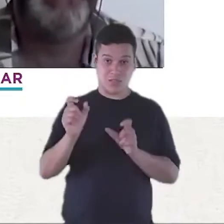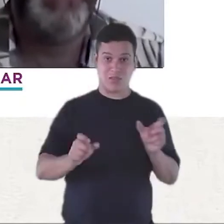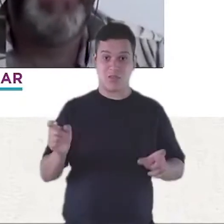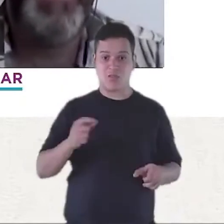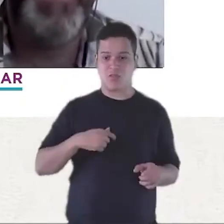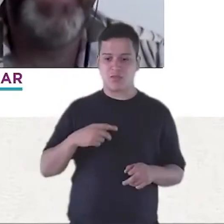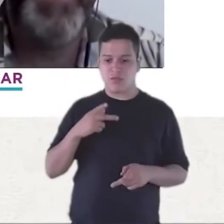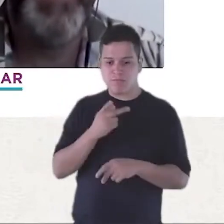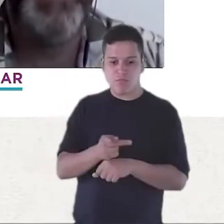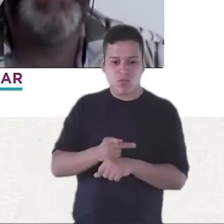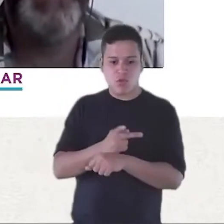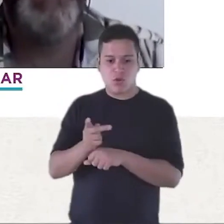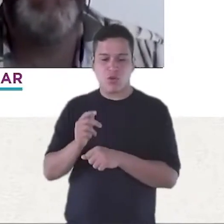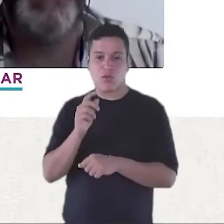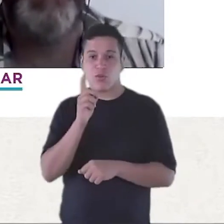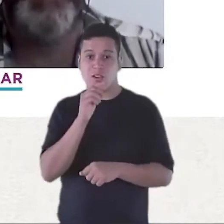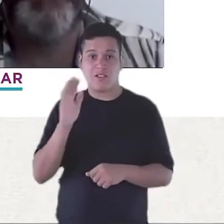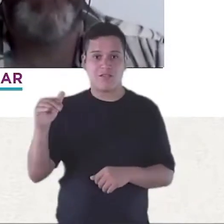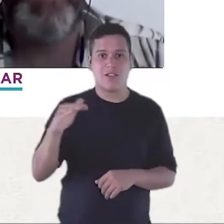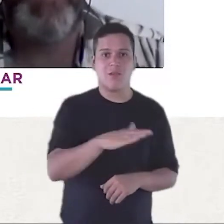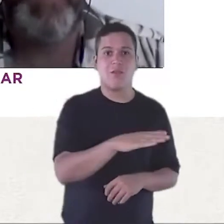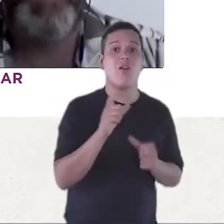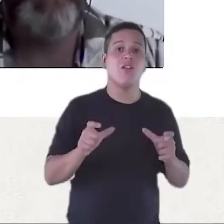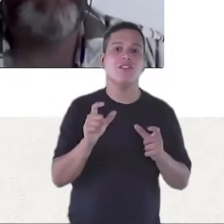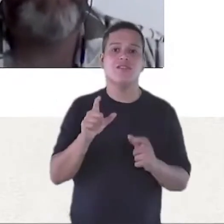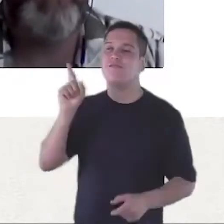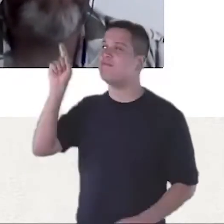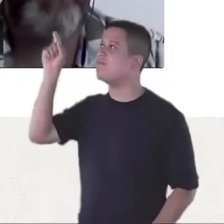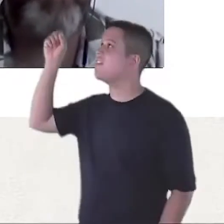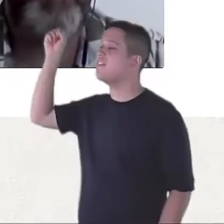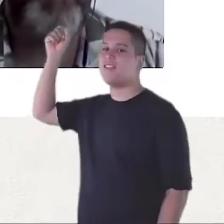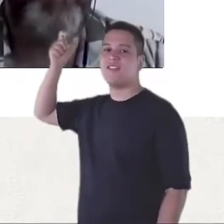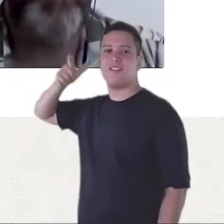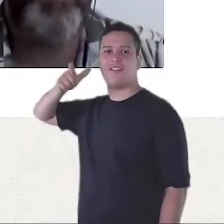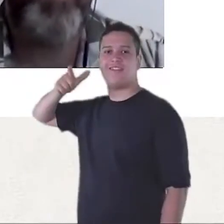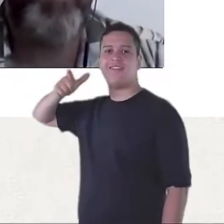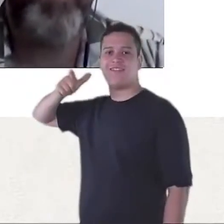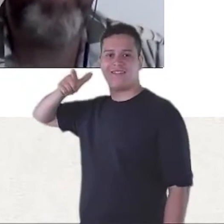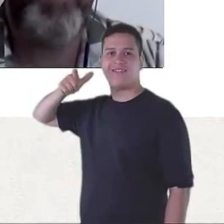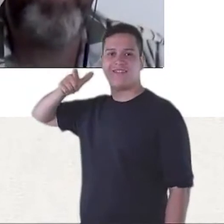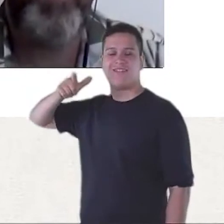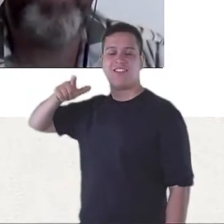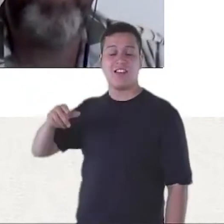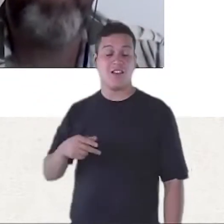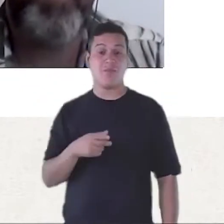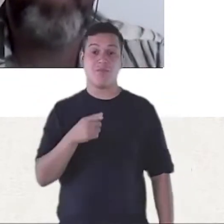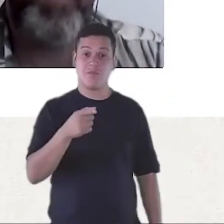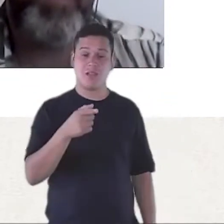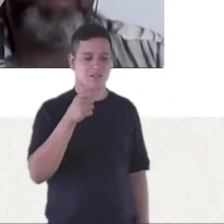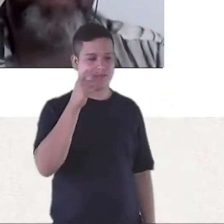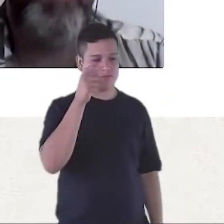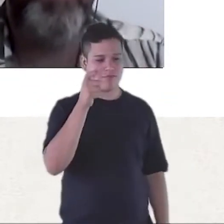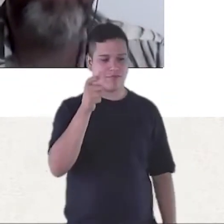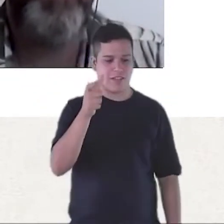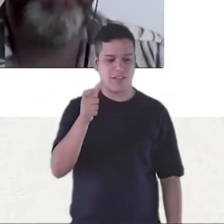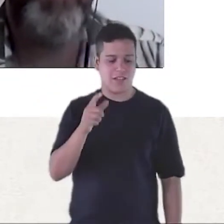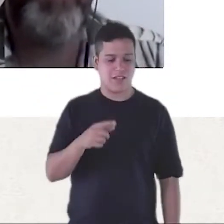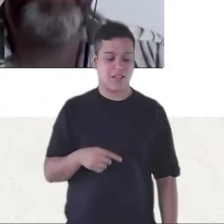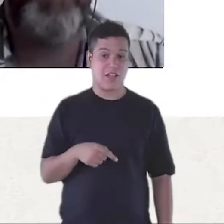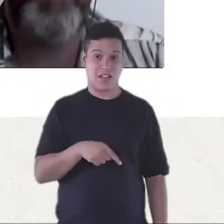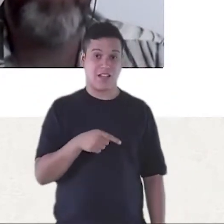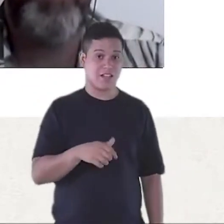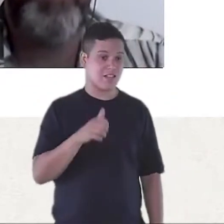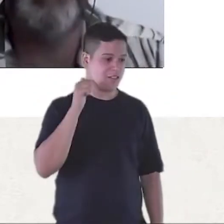Mas você sabe que é curioso, mais uma curiosidade para sua coleção é que, por exemplo, mineiro não vê nascer do